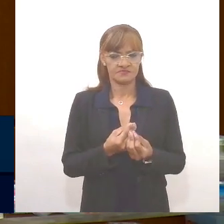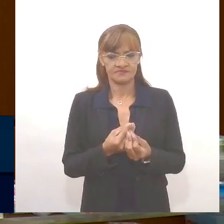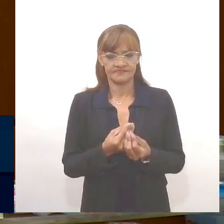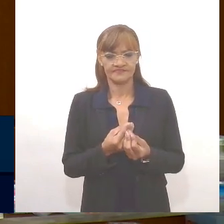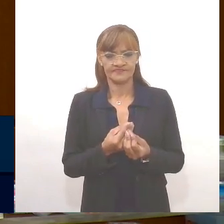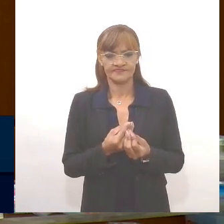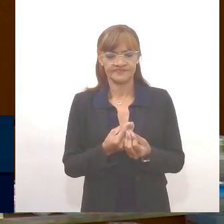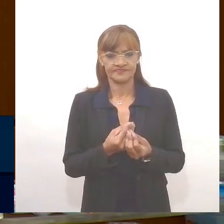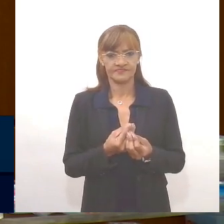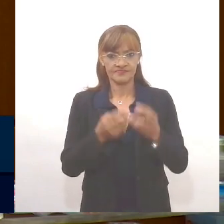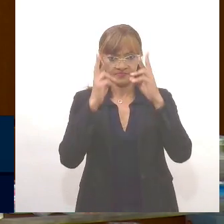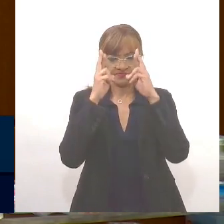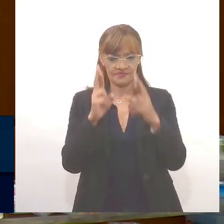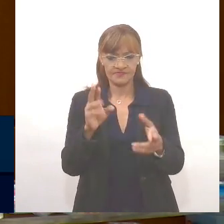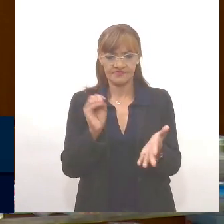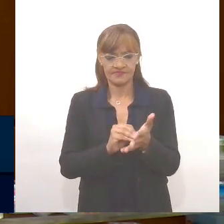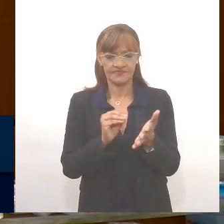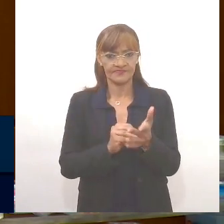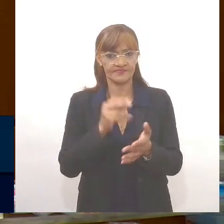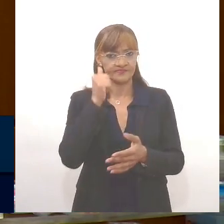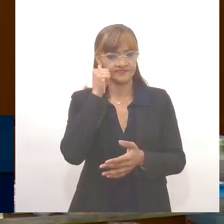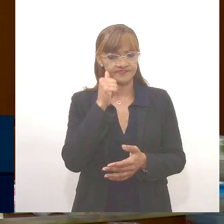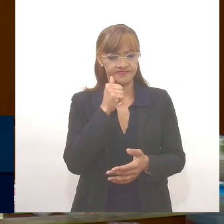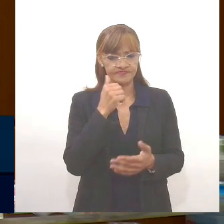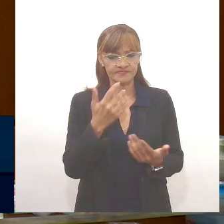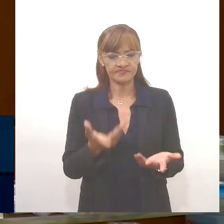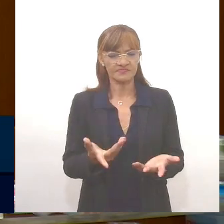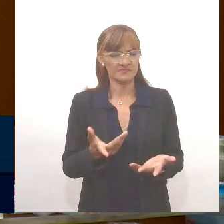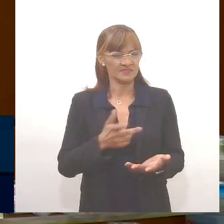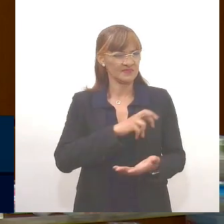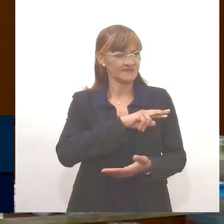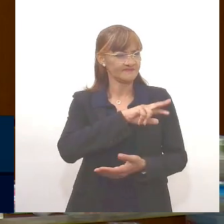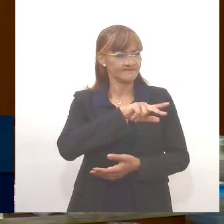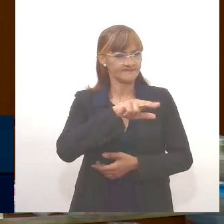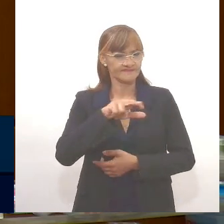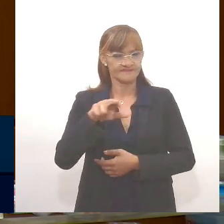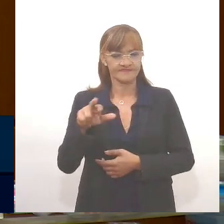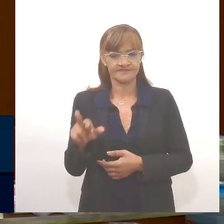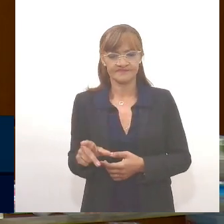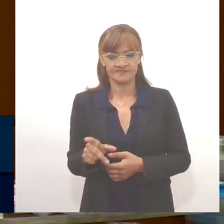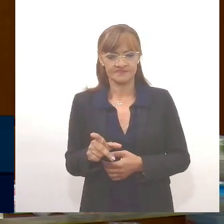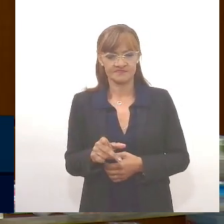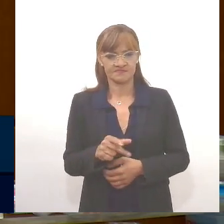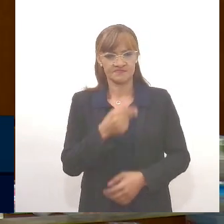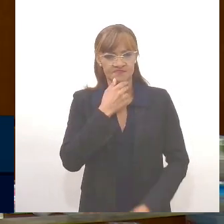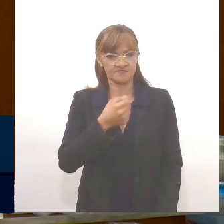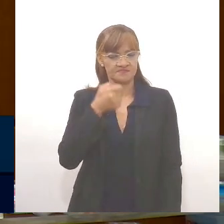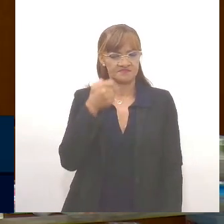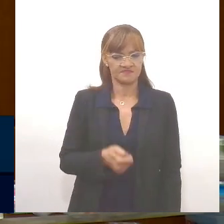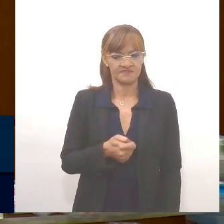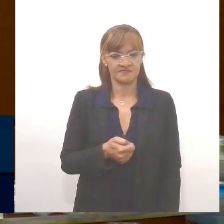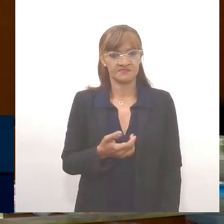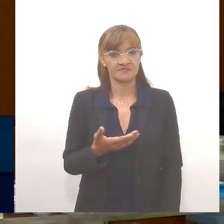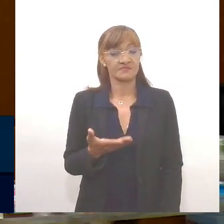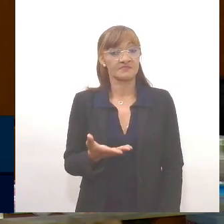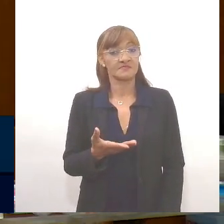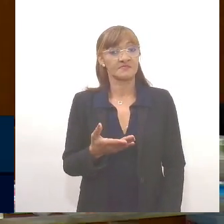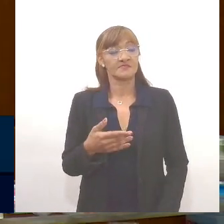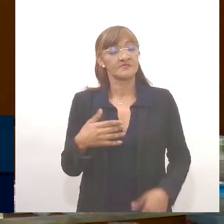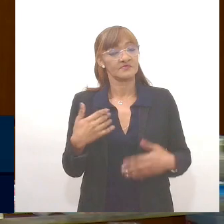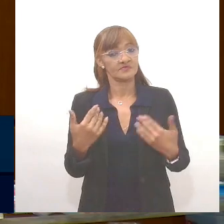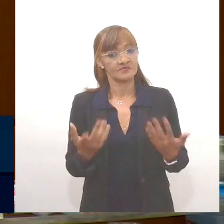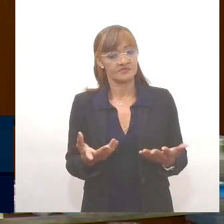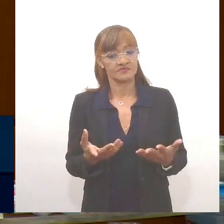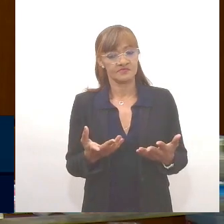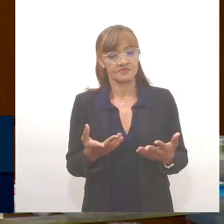às mulheres misogenia né machismo então é muito importante a participação da